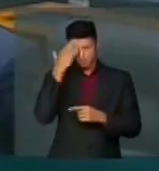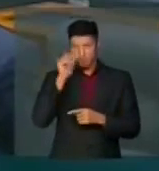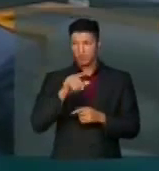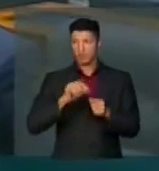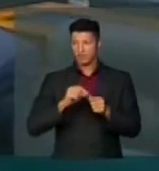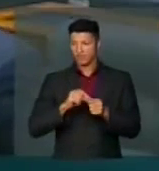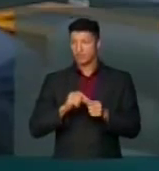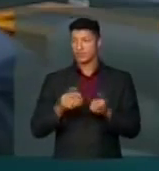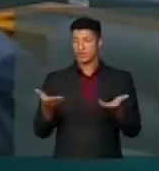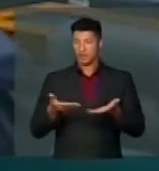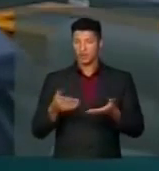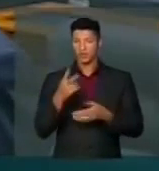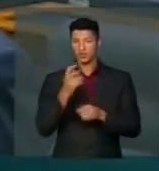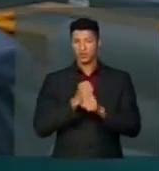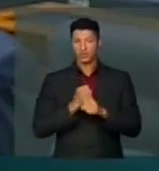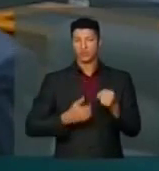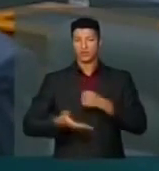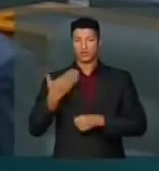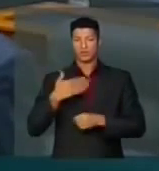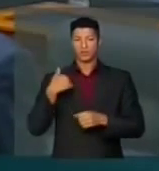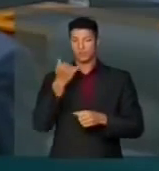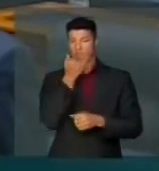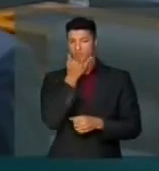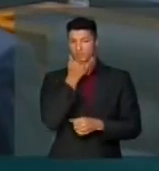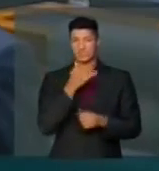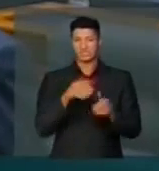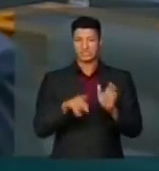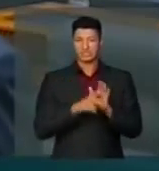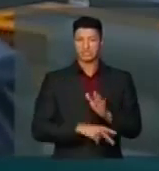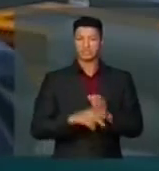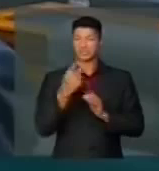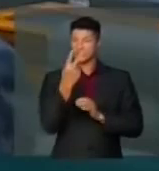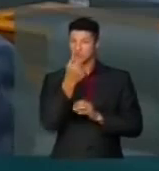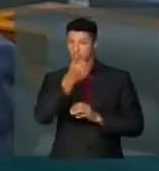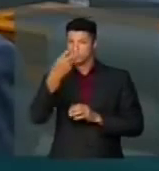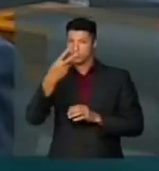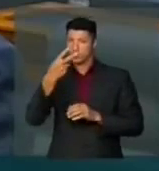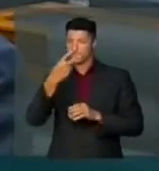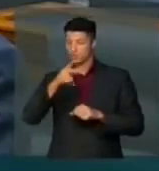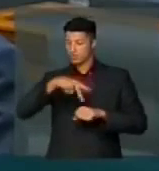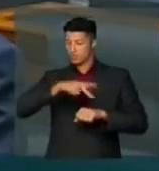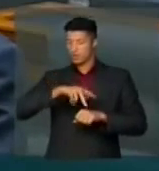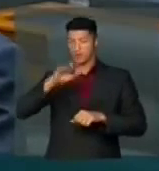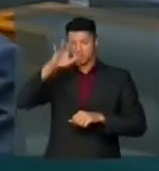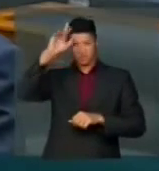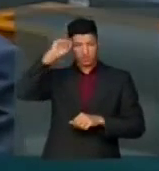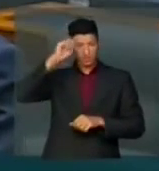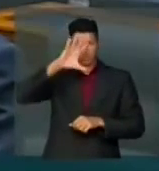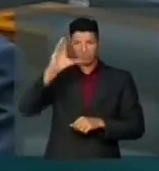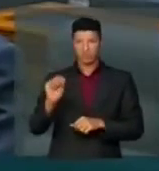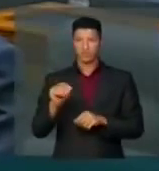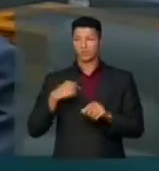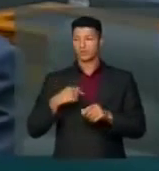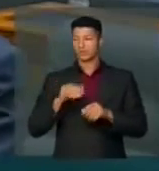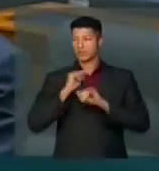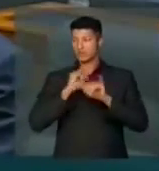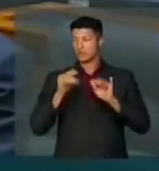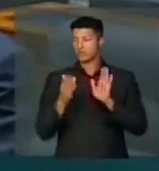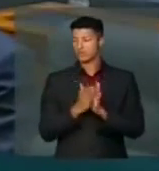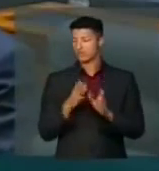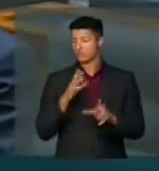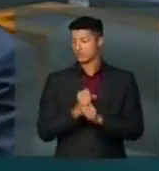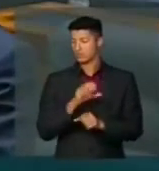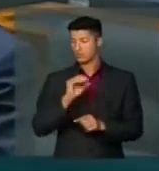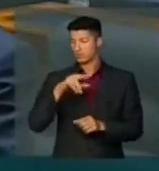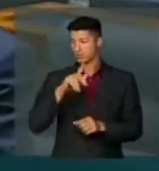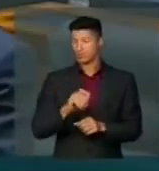fez? Agora, 2 anos atrás, perdoou a dívida de 12 países da África. Eu apontei alguns, o